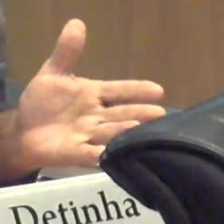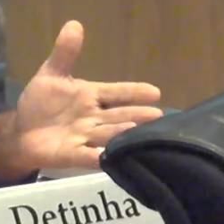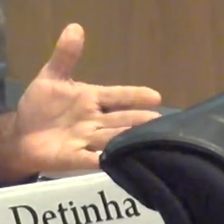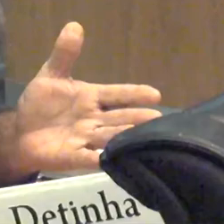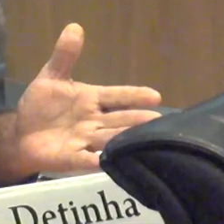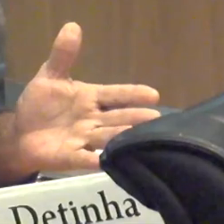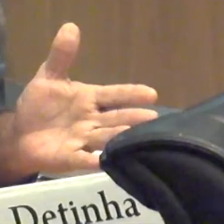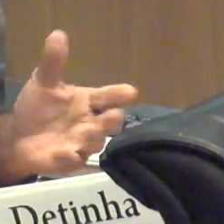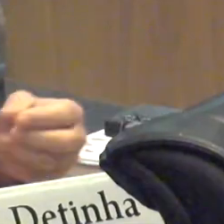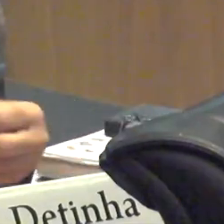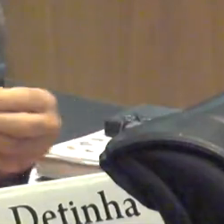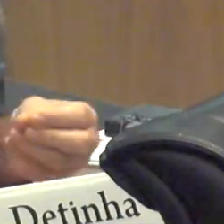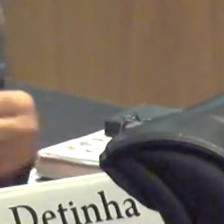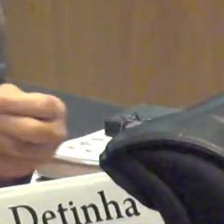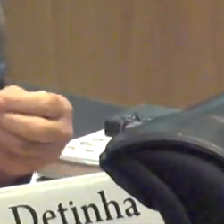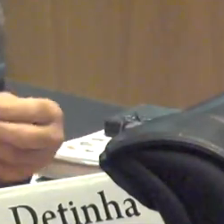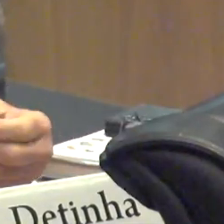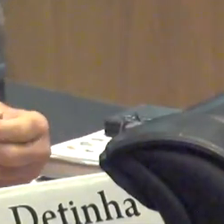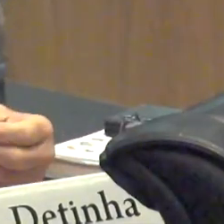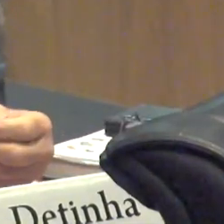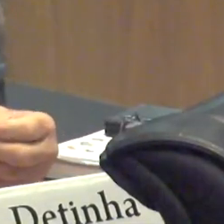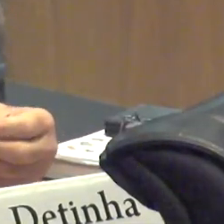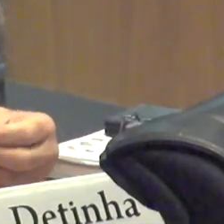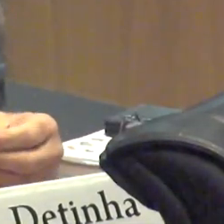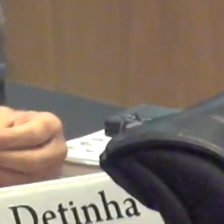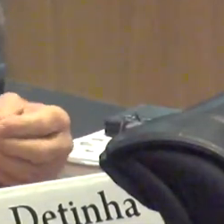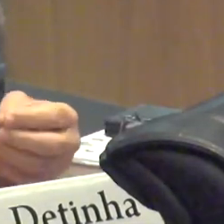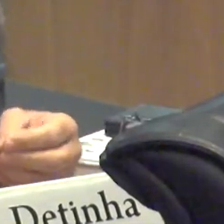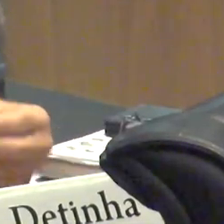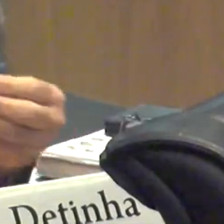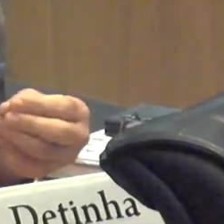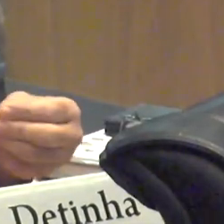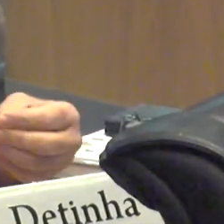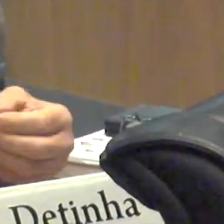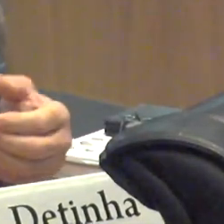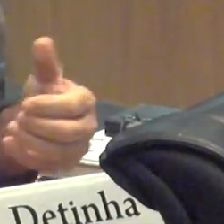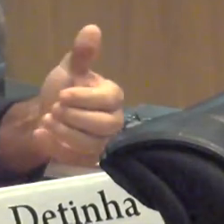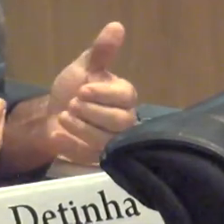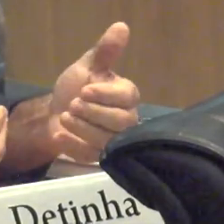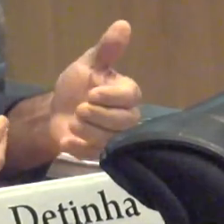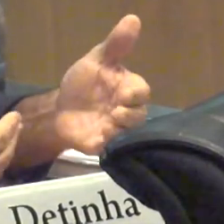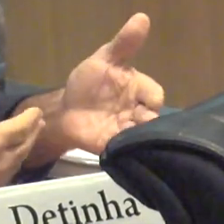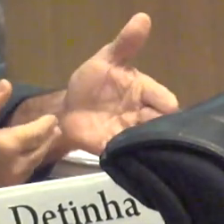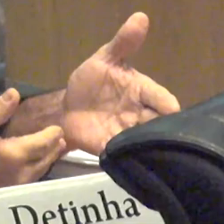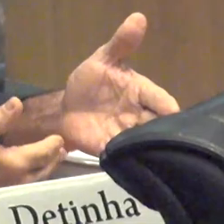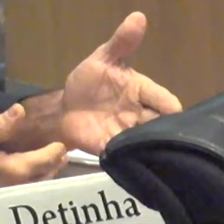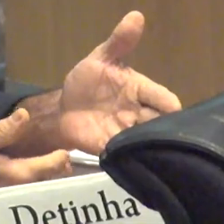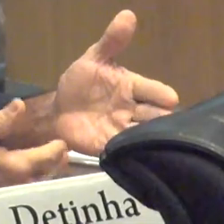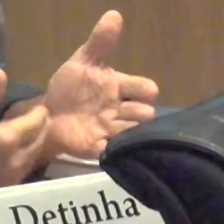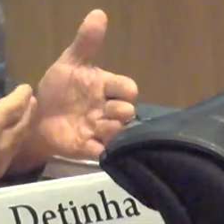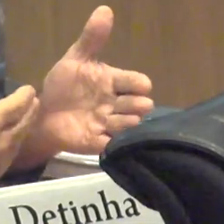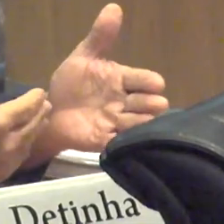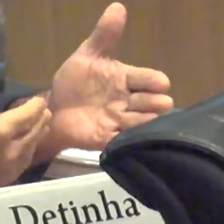ganharam a licitação, mas elas não têm o instrumento de locomoção que aqueles